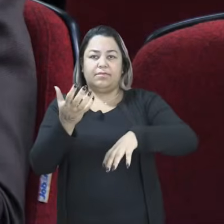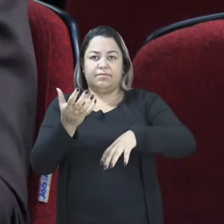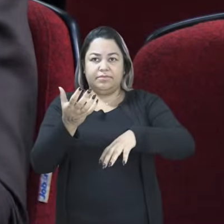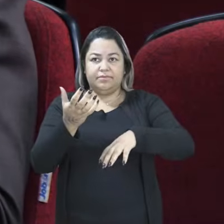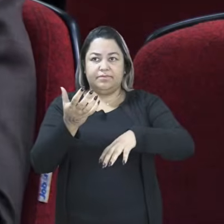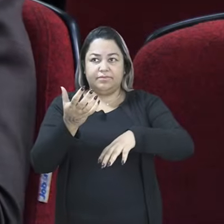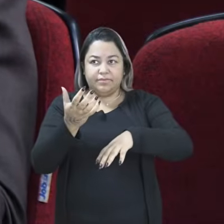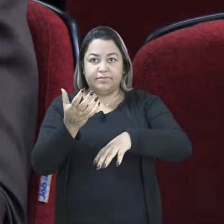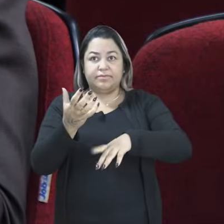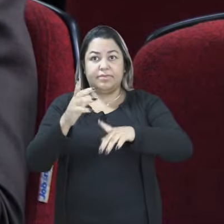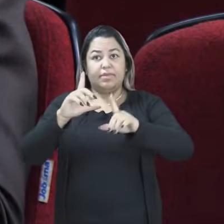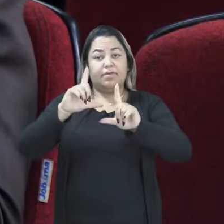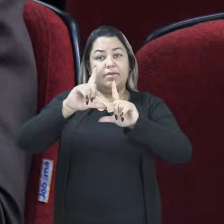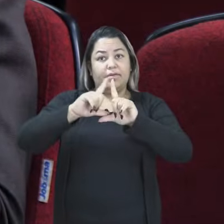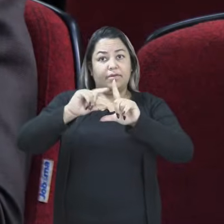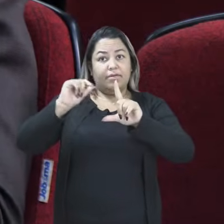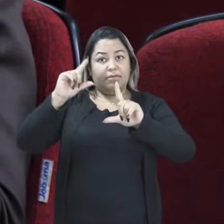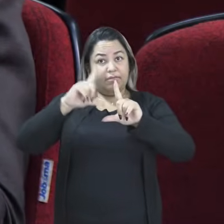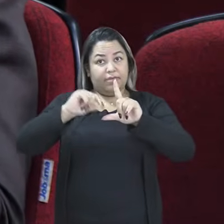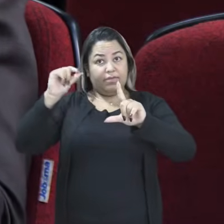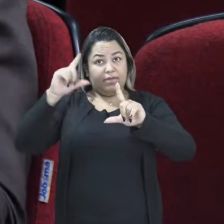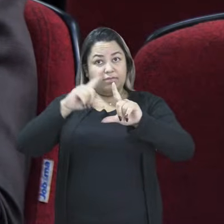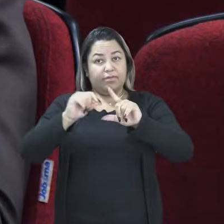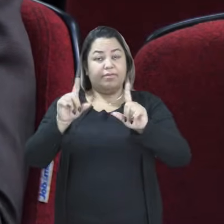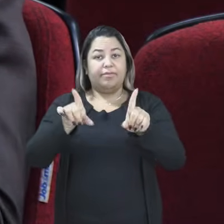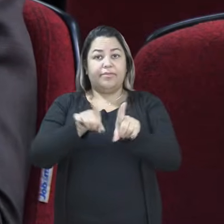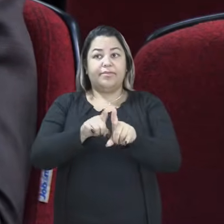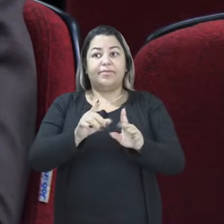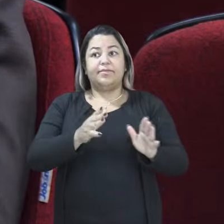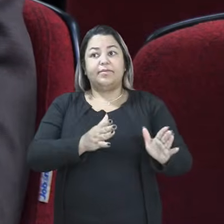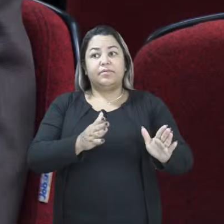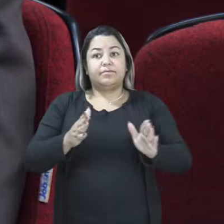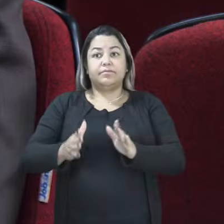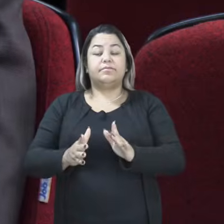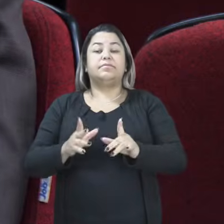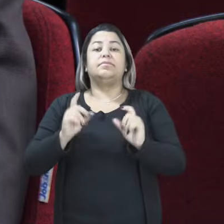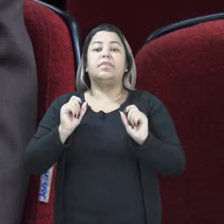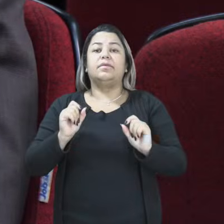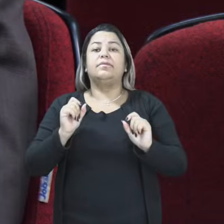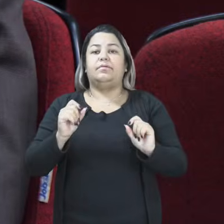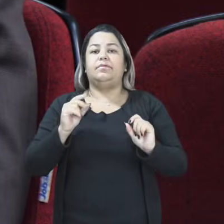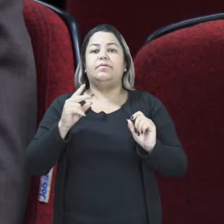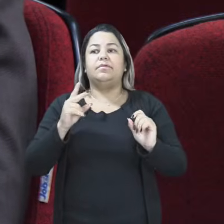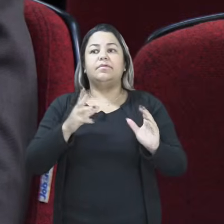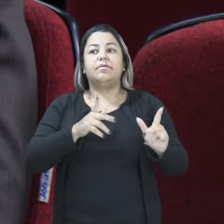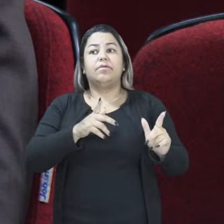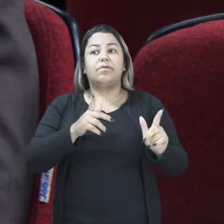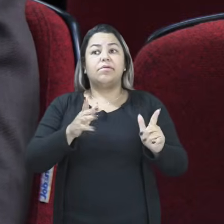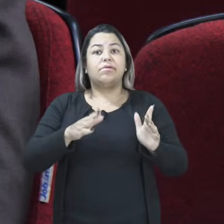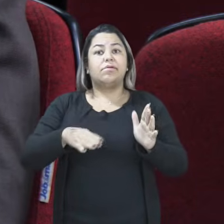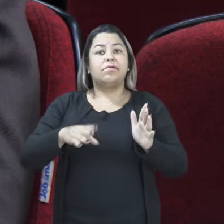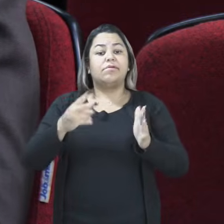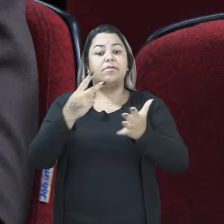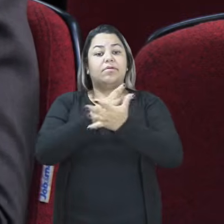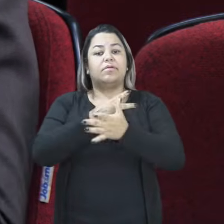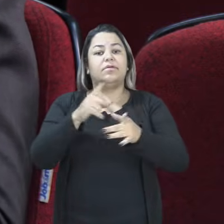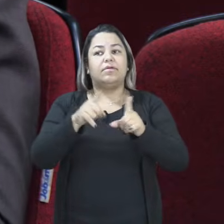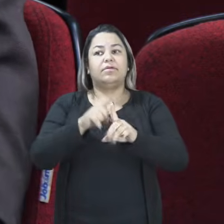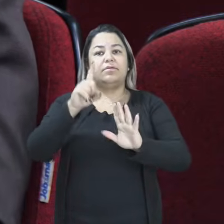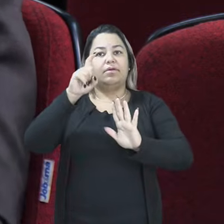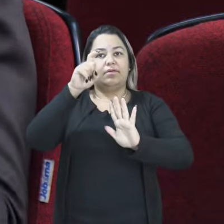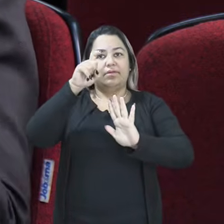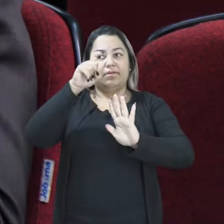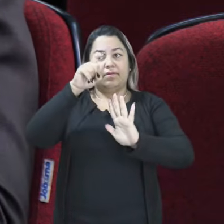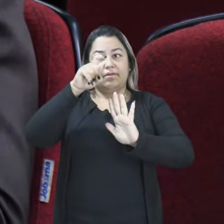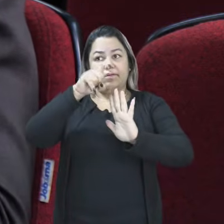né, nesse processo de onde se pode chegar, né, com essa taxação do